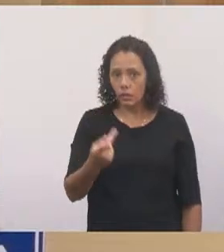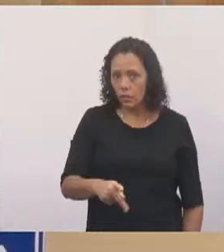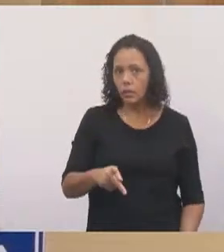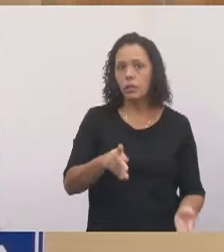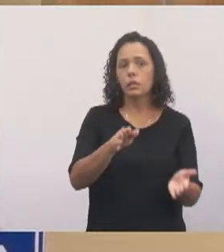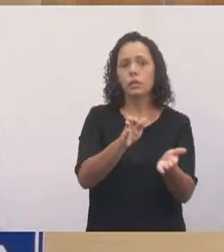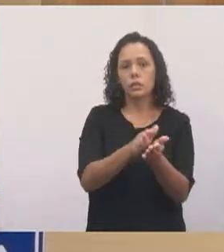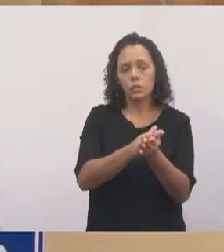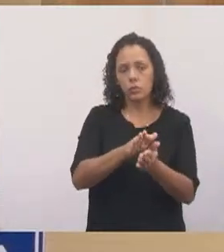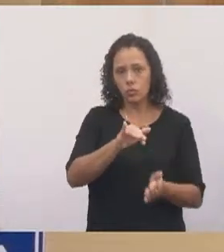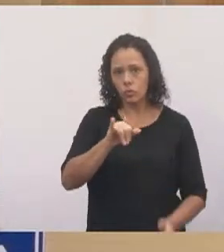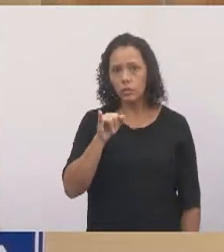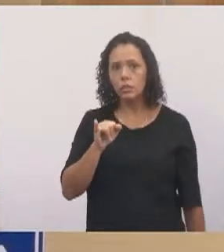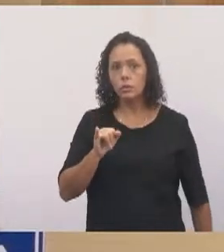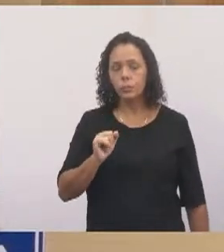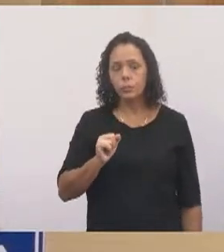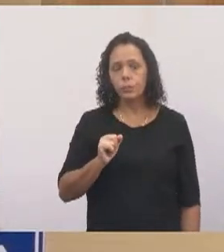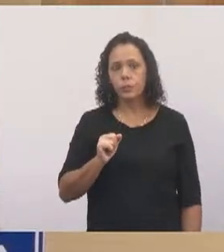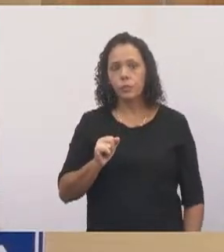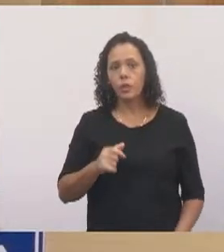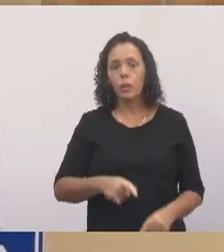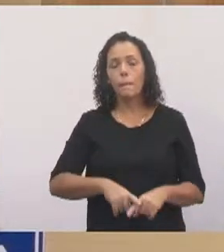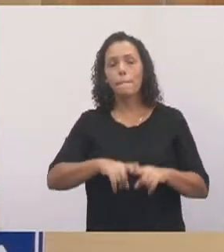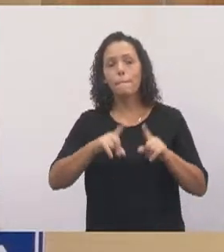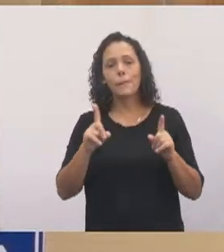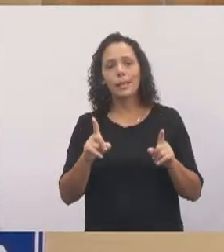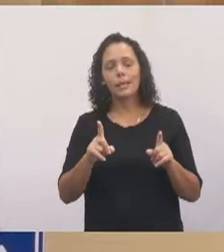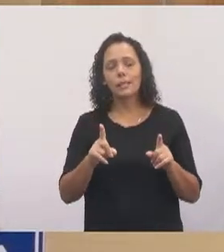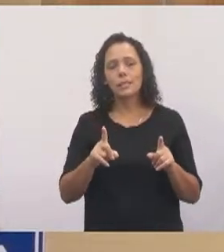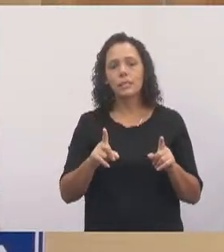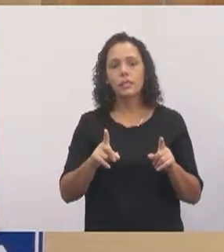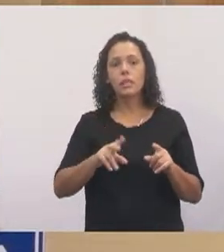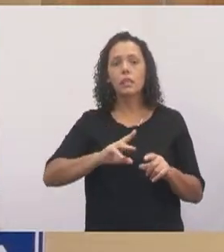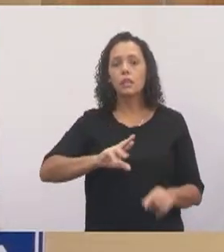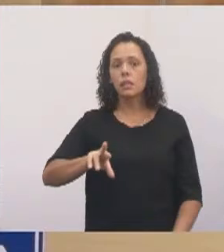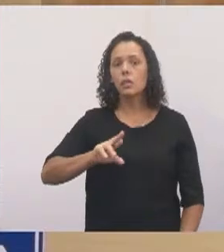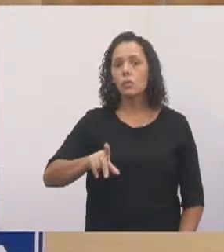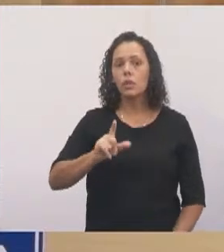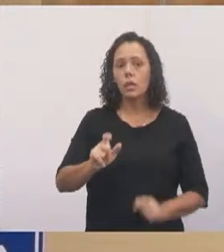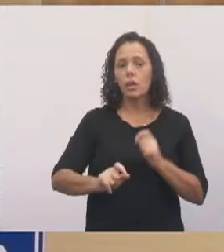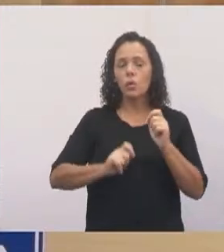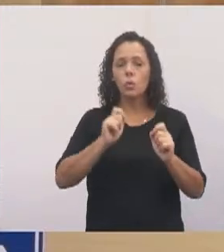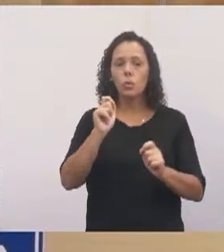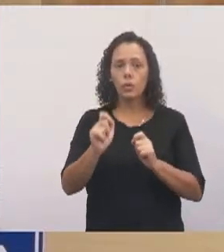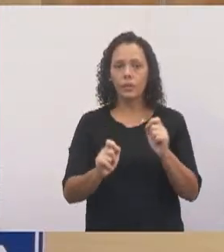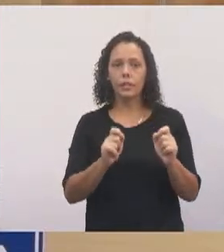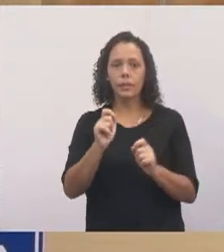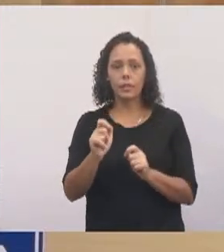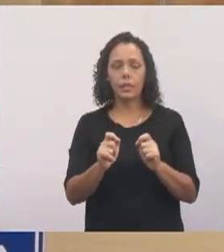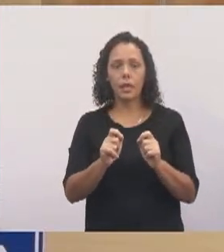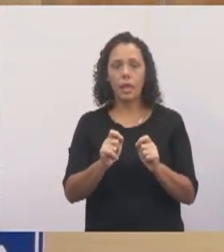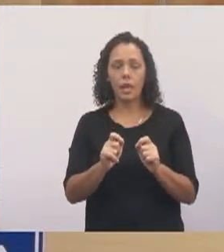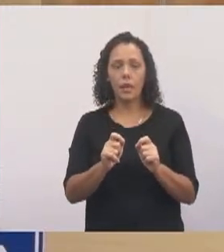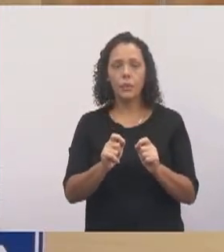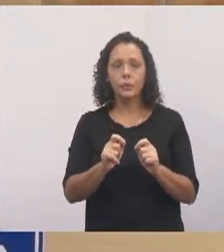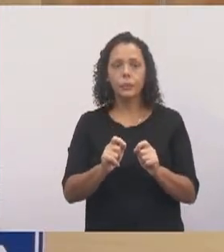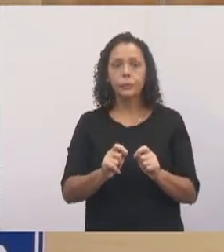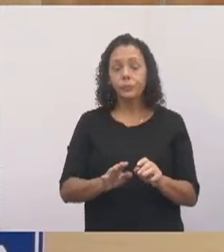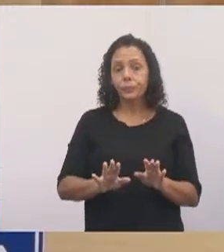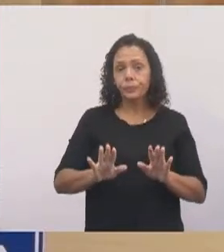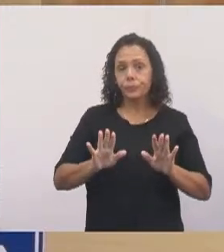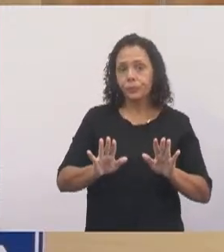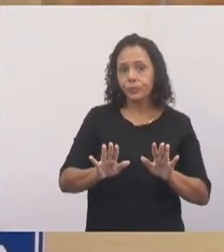nosso território, em Jacareí. Mas, de modo algum, a vereadora coloca no projeto dizendo o seguinte: